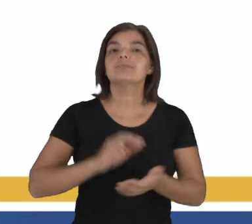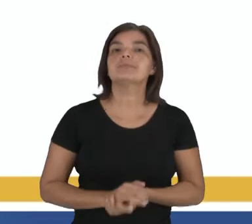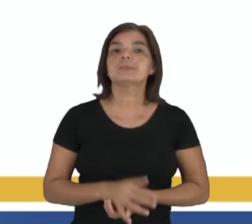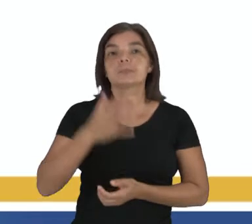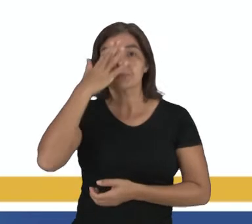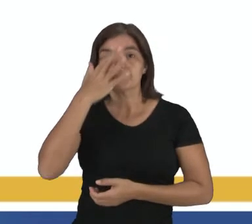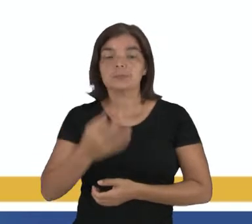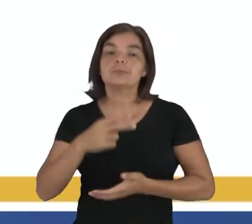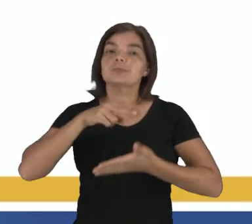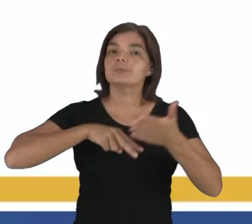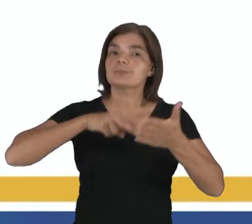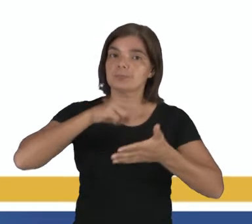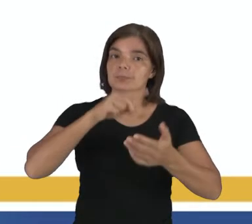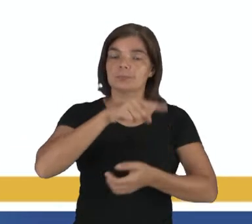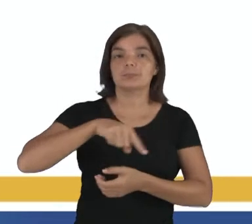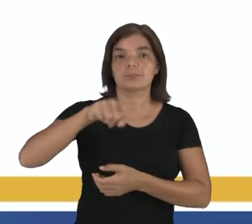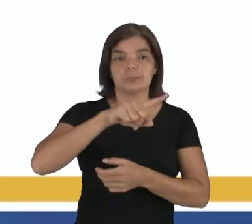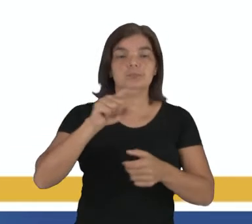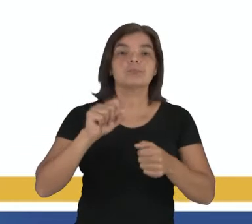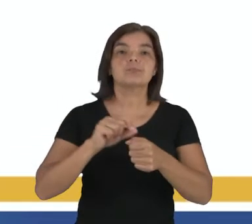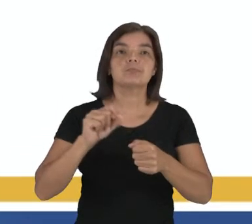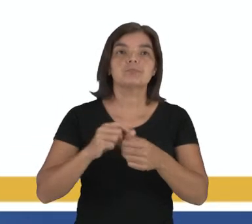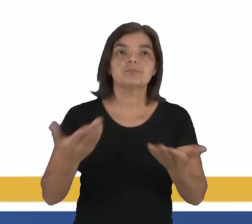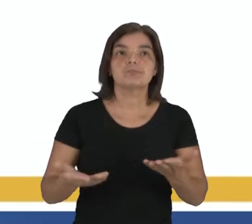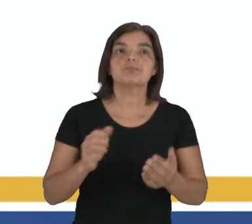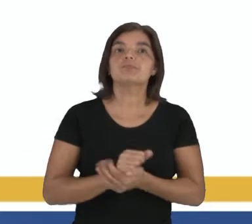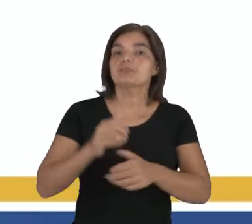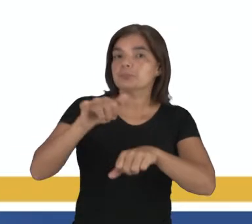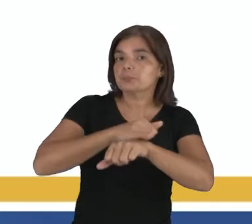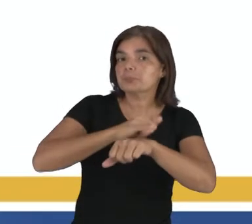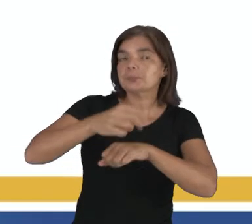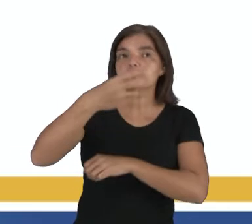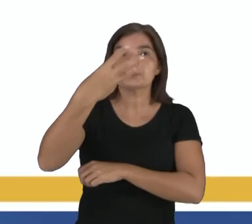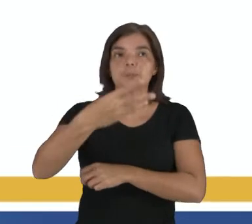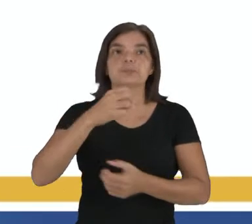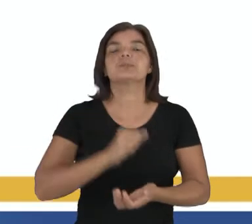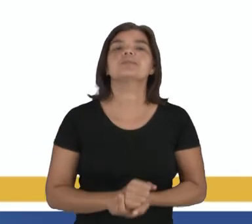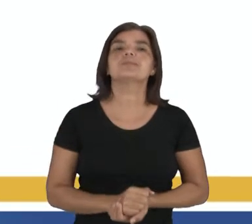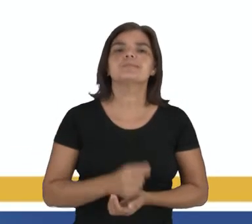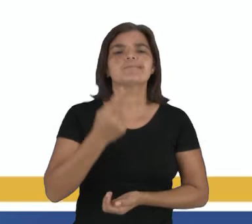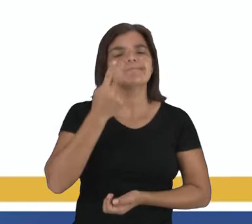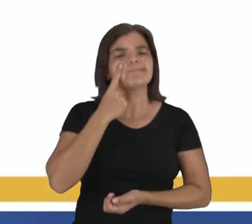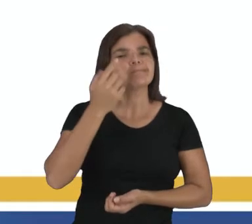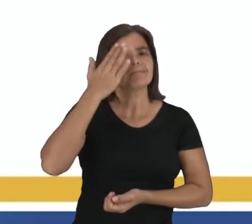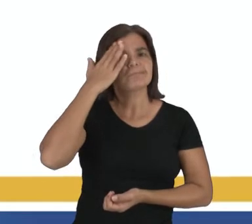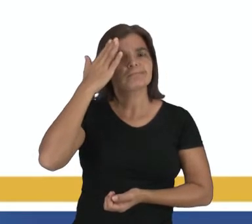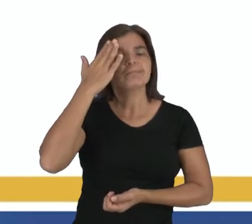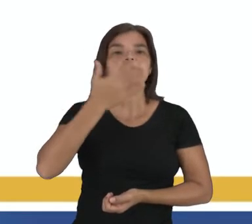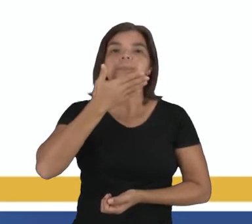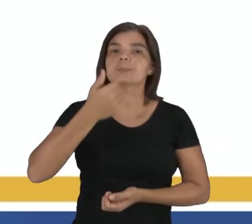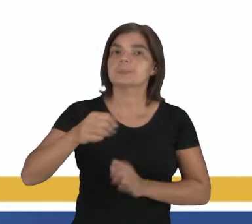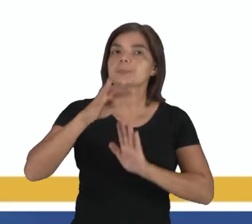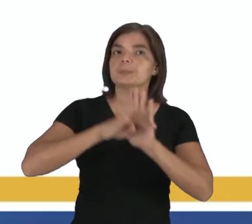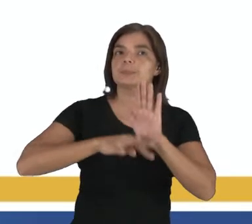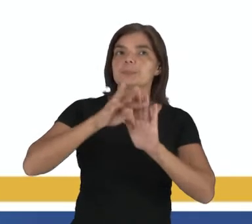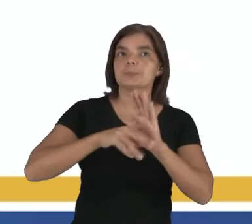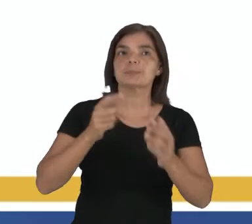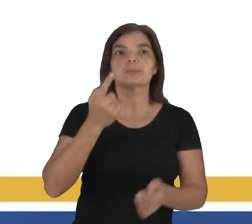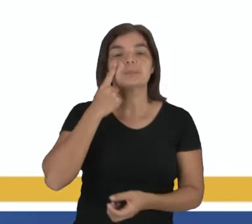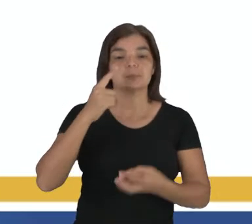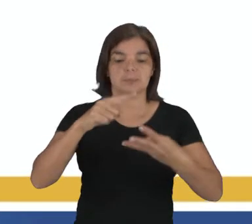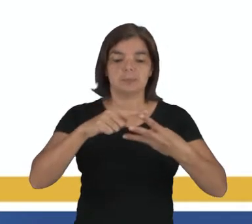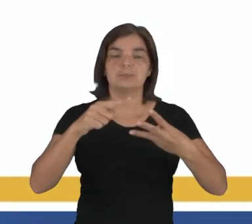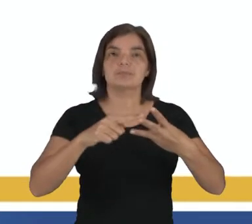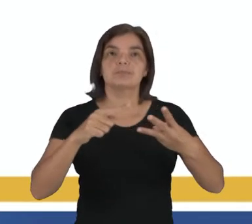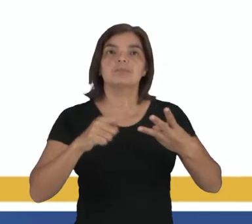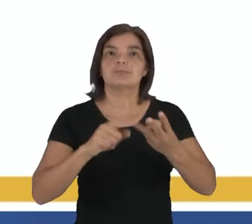foi confirmado na leitura que você fez. A estratégia 3, para você compreender melhor o texto: